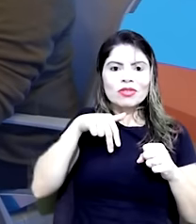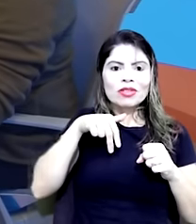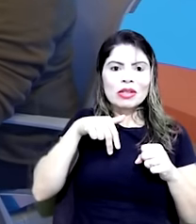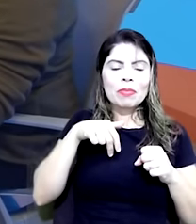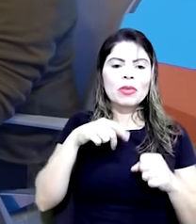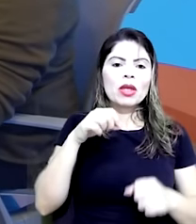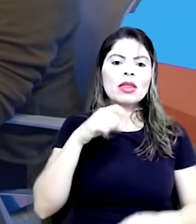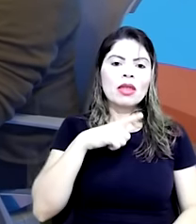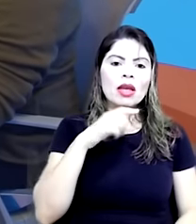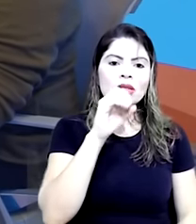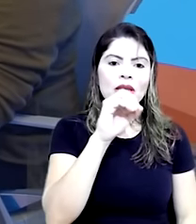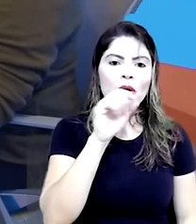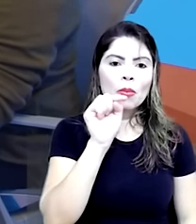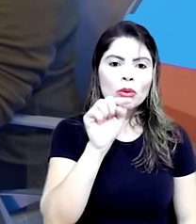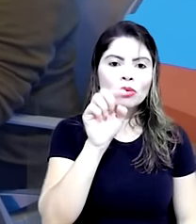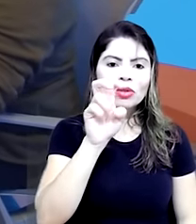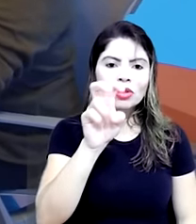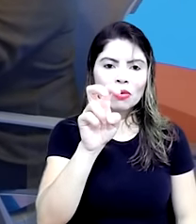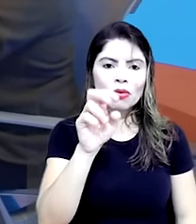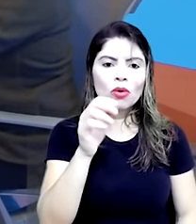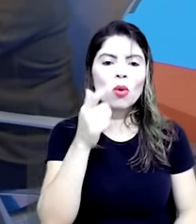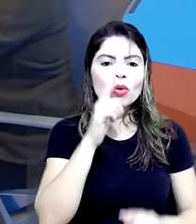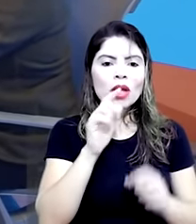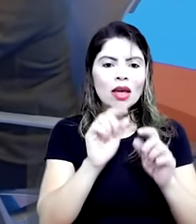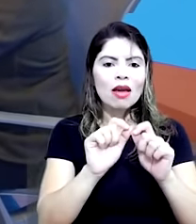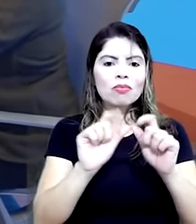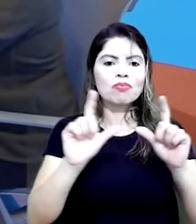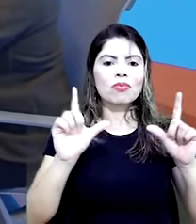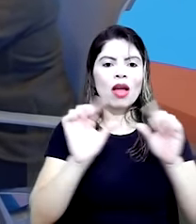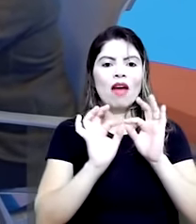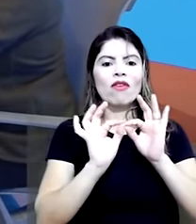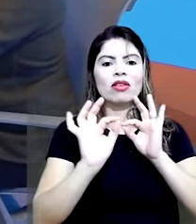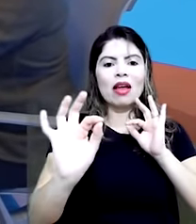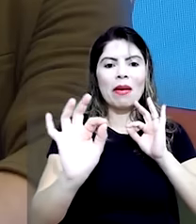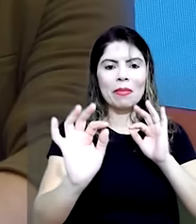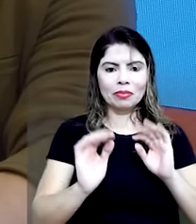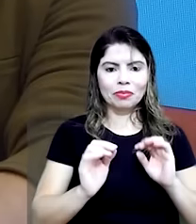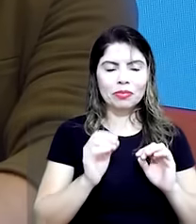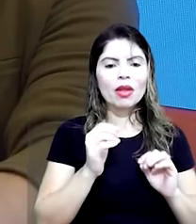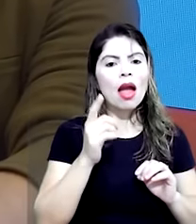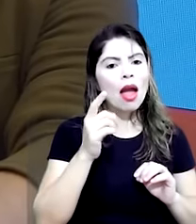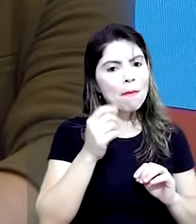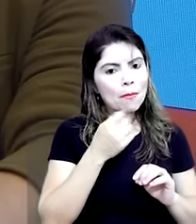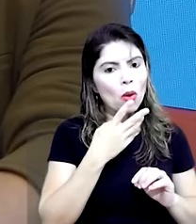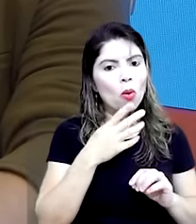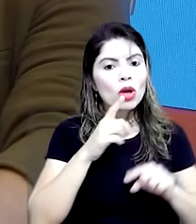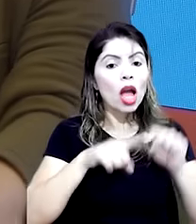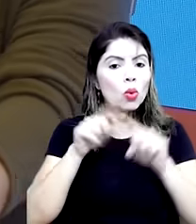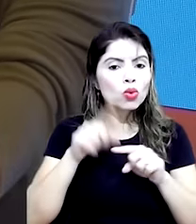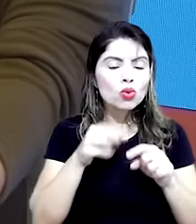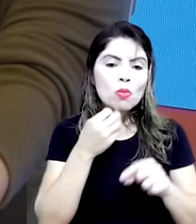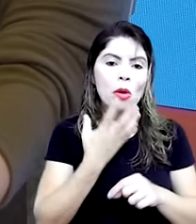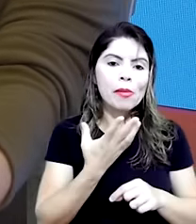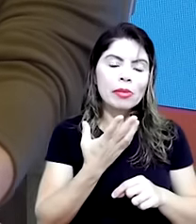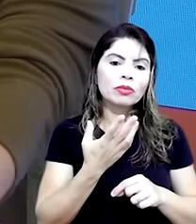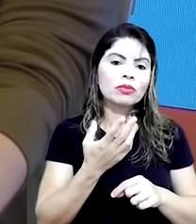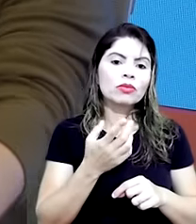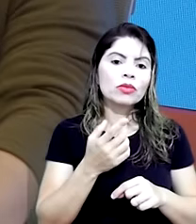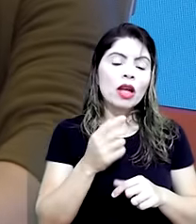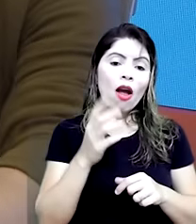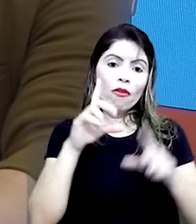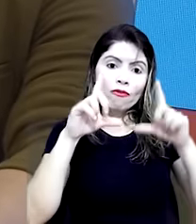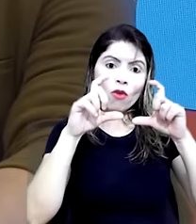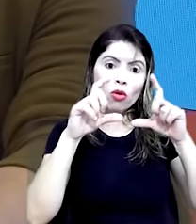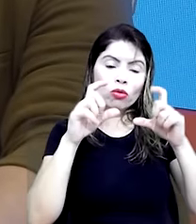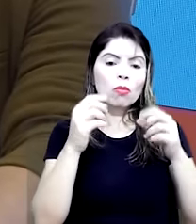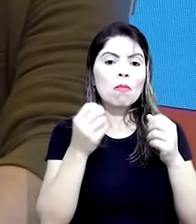0.5 que é como se fosse um pouquinho mais para trás então esses recursos são bons né eles não via de regra não distorcem tanto a foto como por